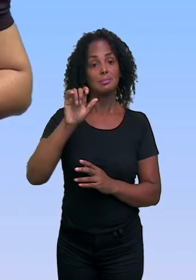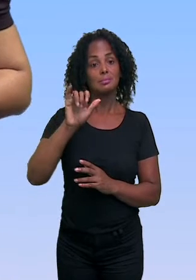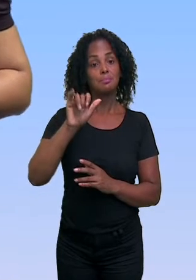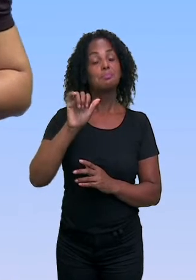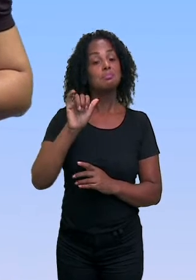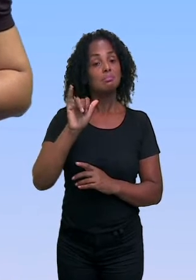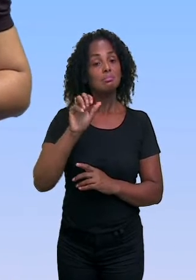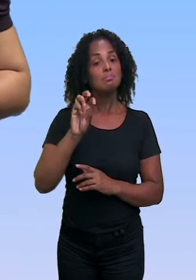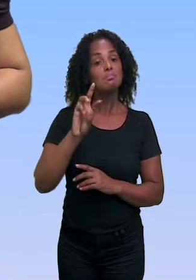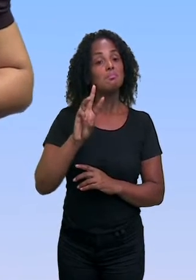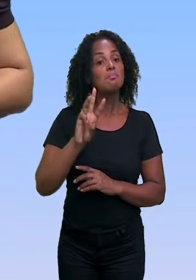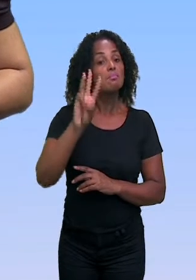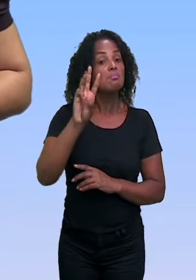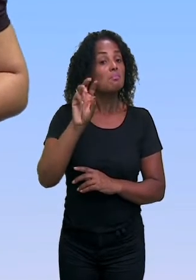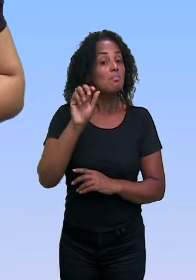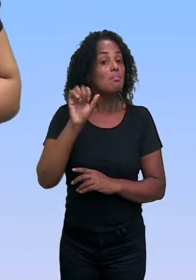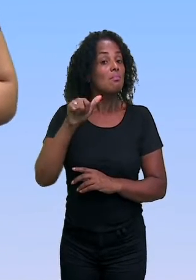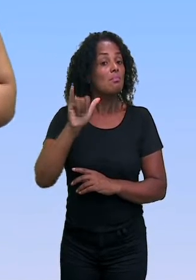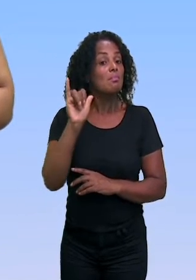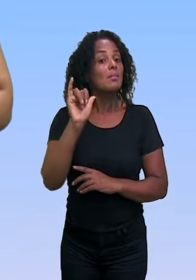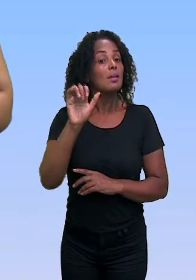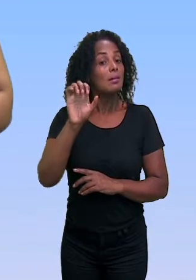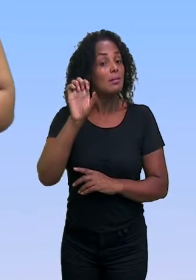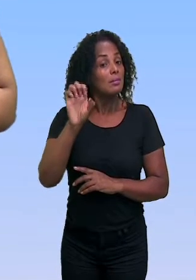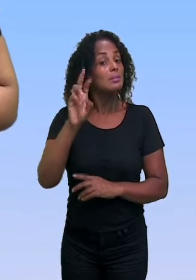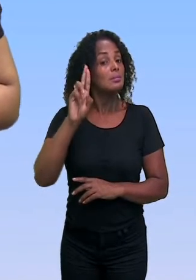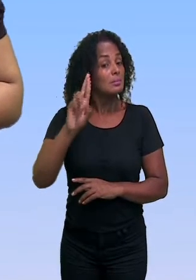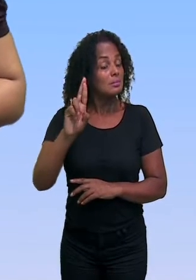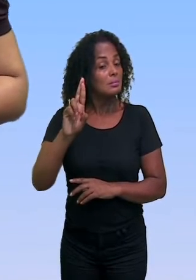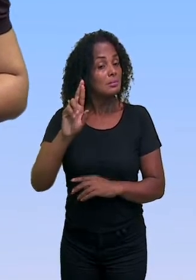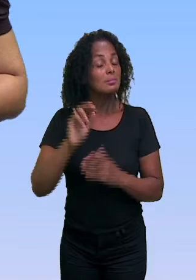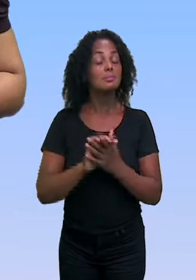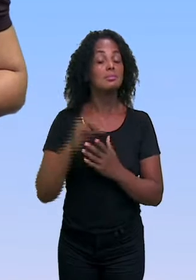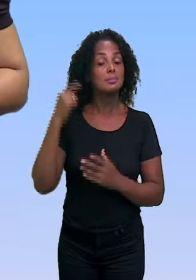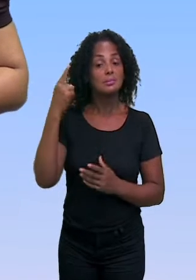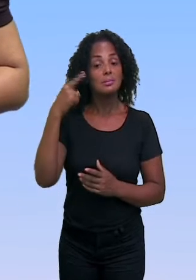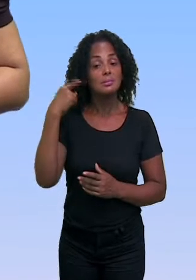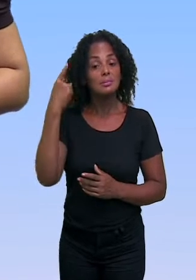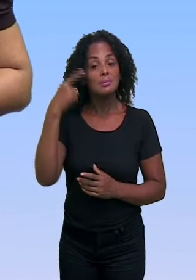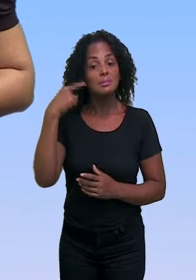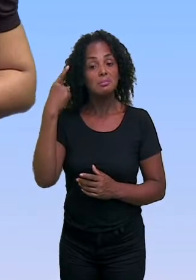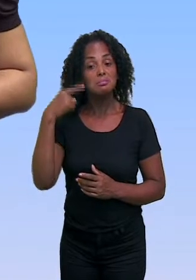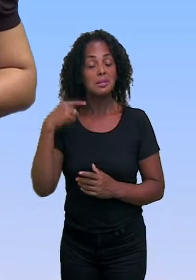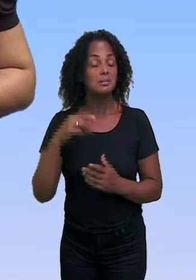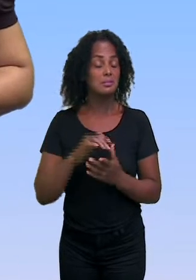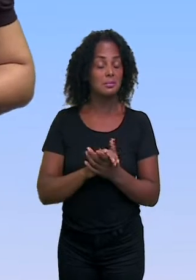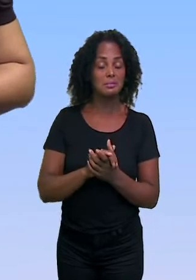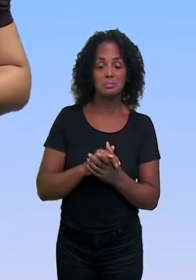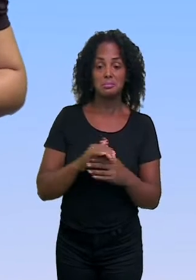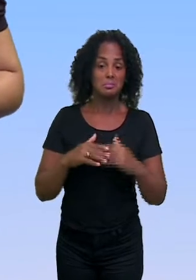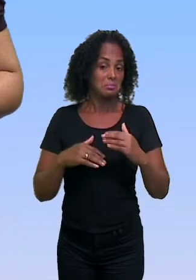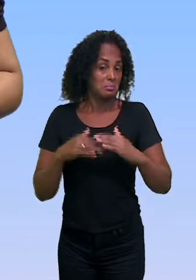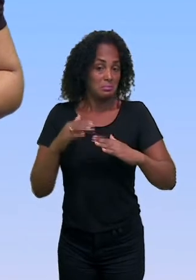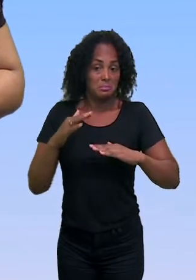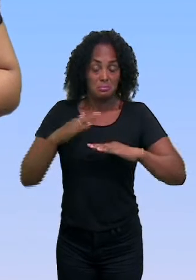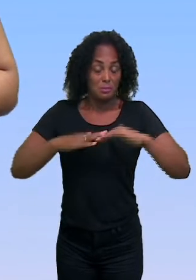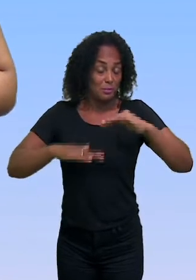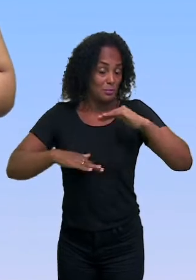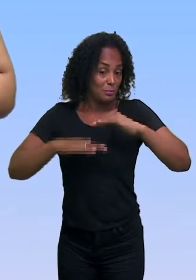olha como é que se escreve lóio que é advogado o advogado então